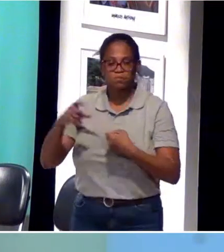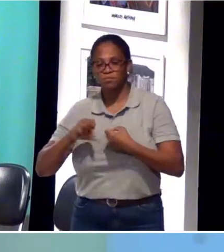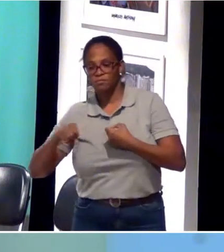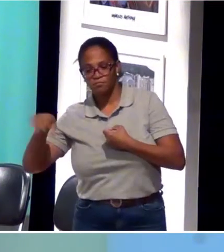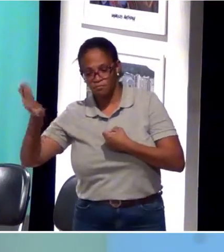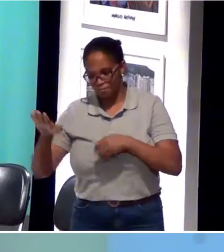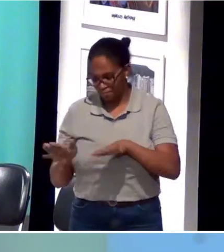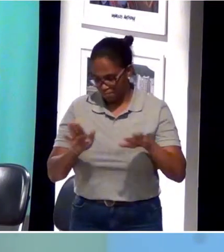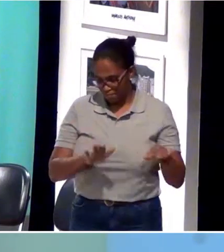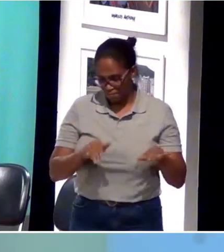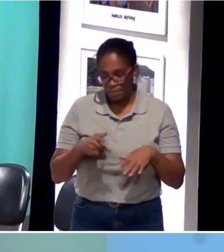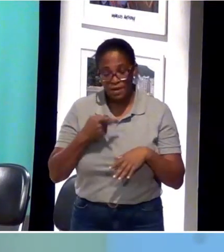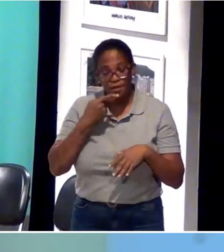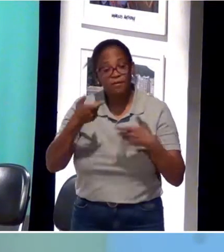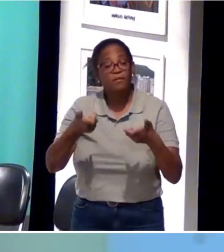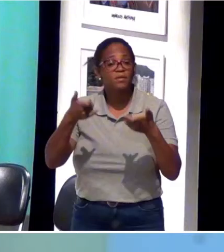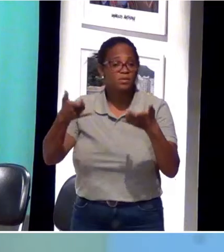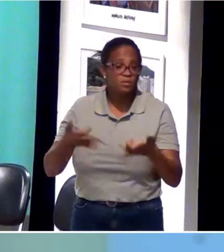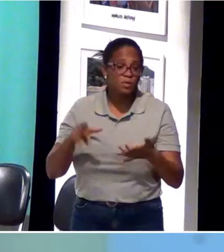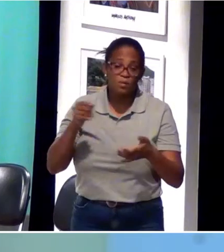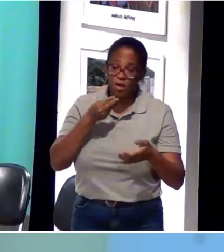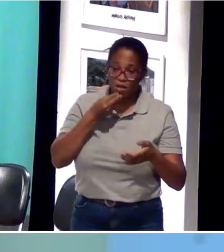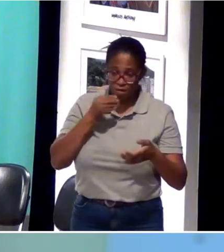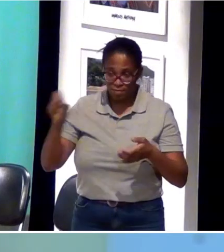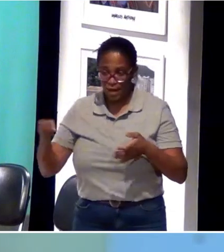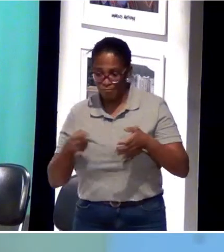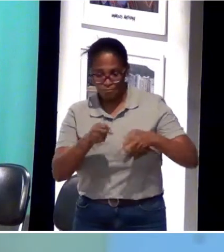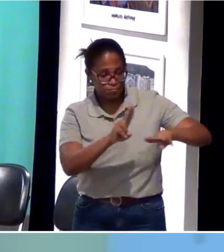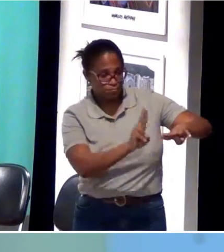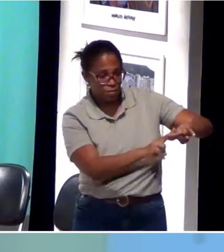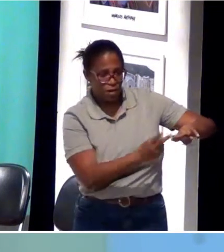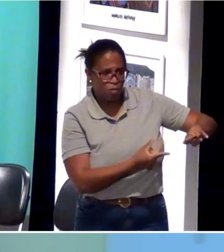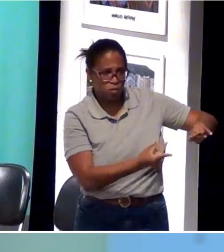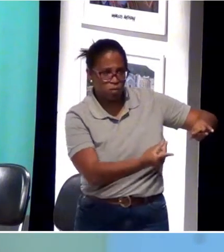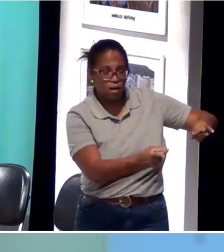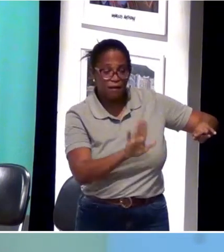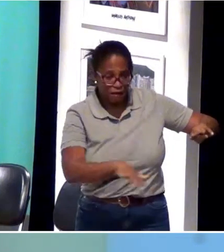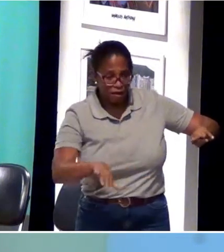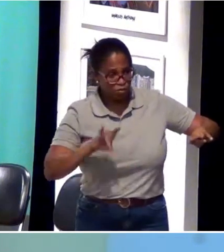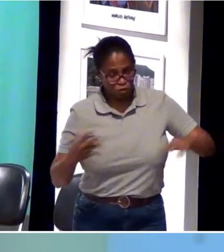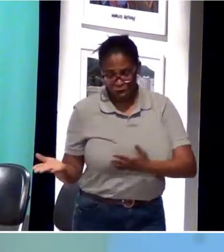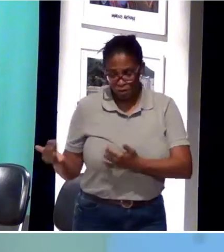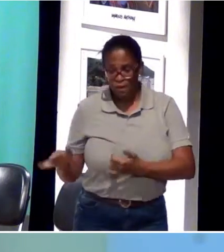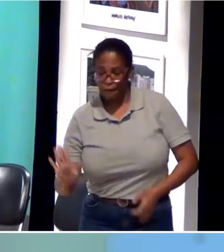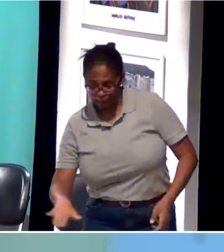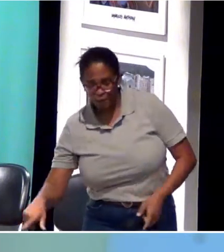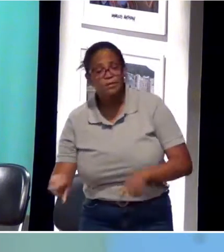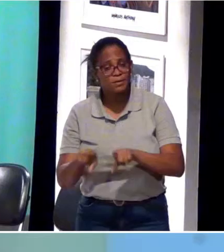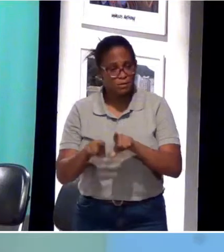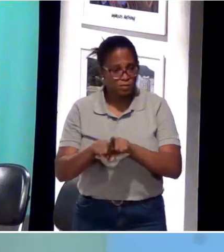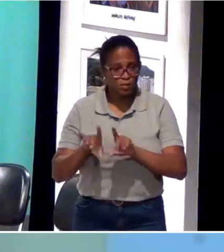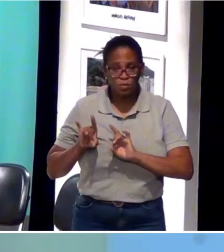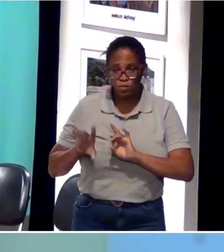está falando aí da possibilidade de internação de crianças, não só de adolescentes, não só de